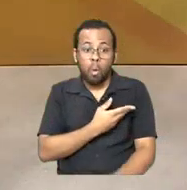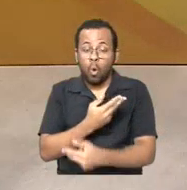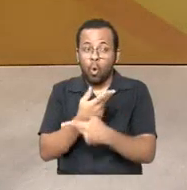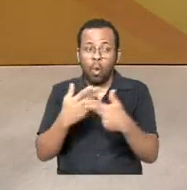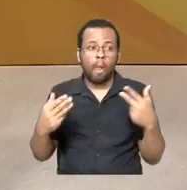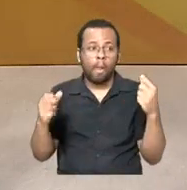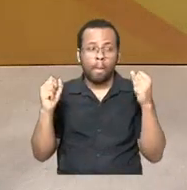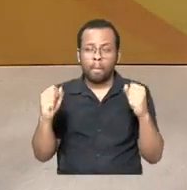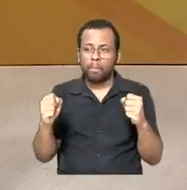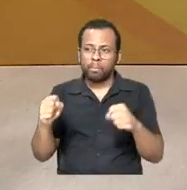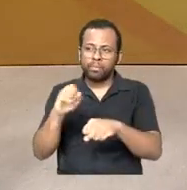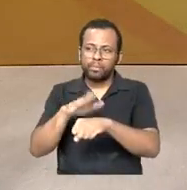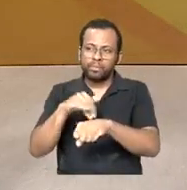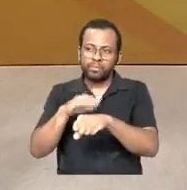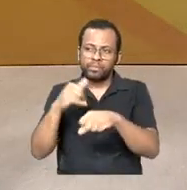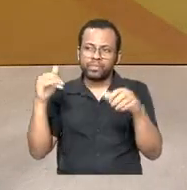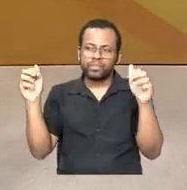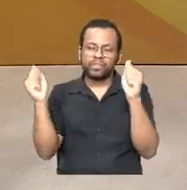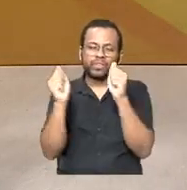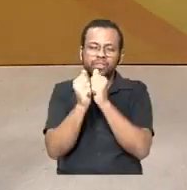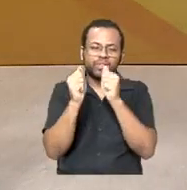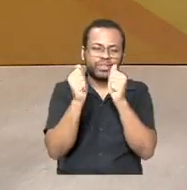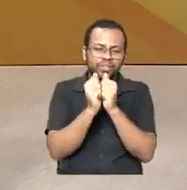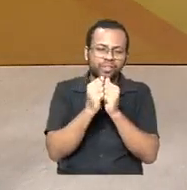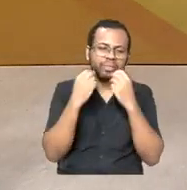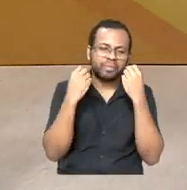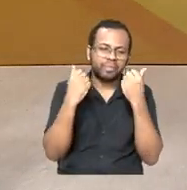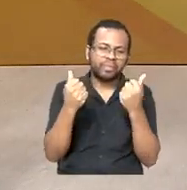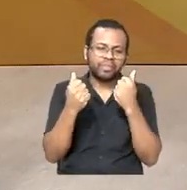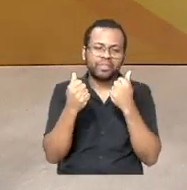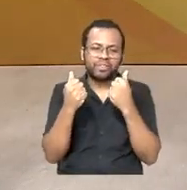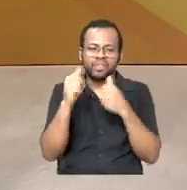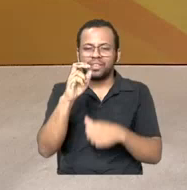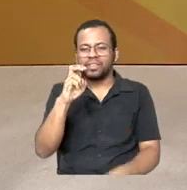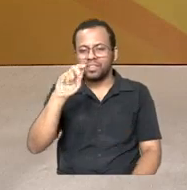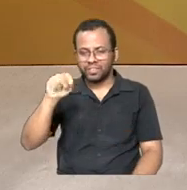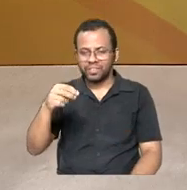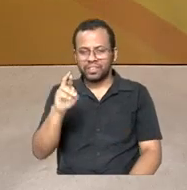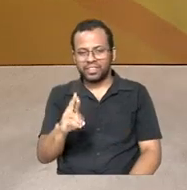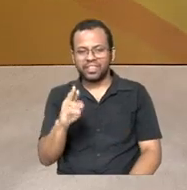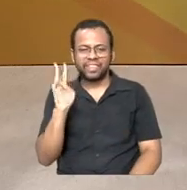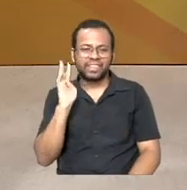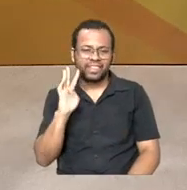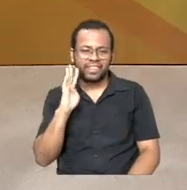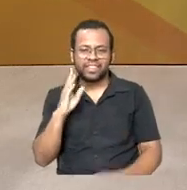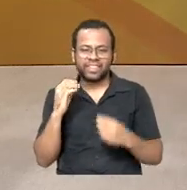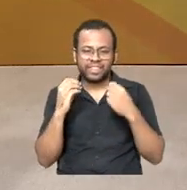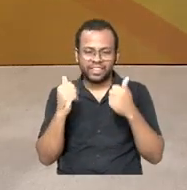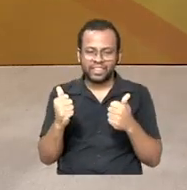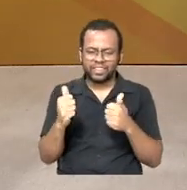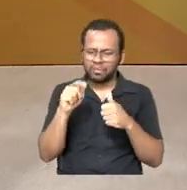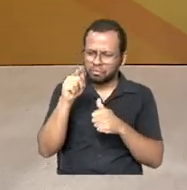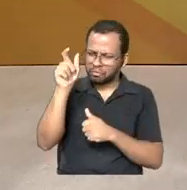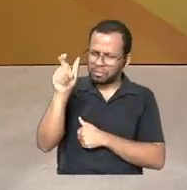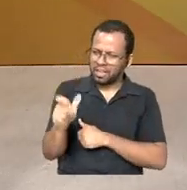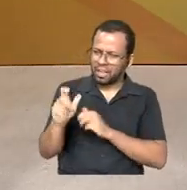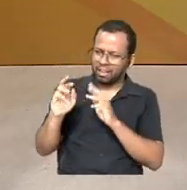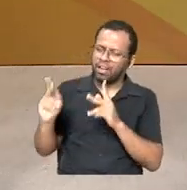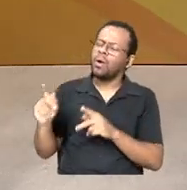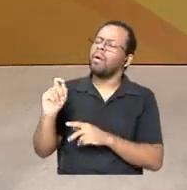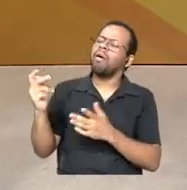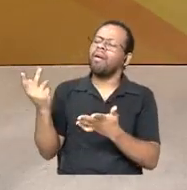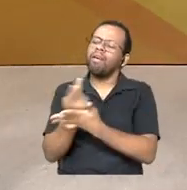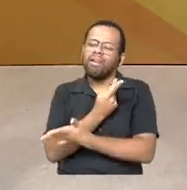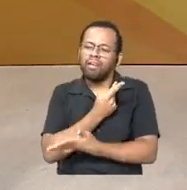já pode chegar a semana hoje tudo bom Quanto tempo né tem cinco mil aí tudo bem com você Você tá diferente Amiga